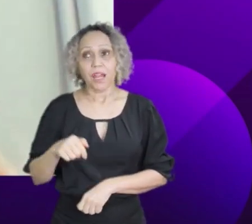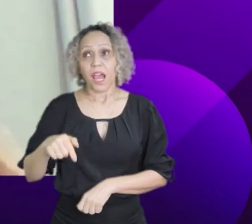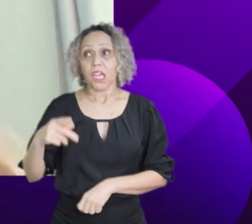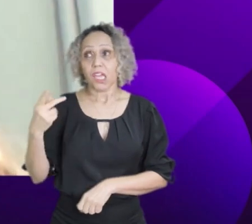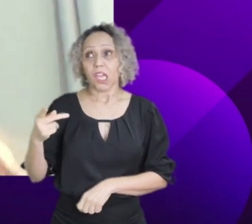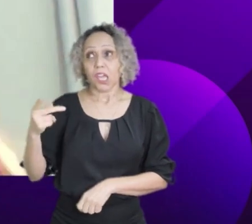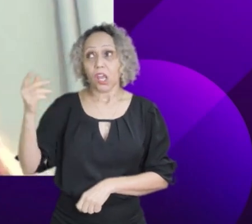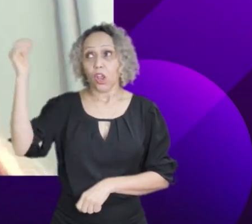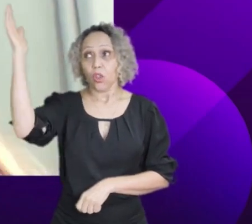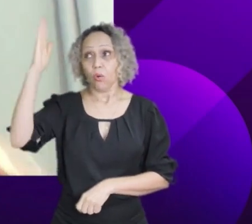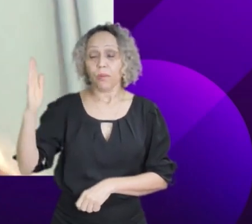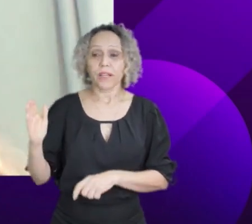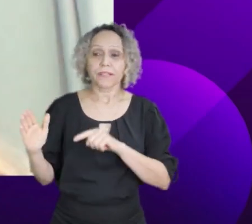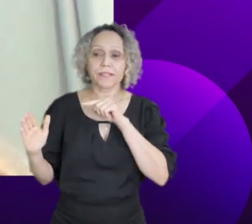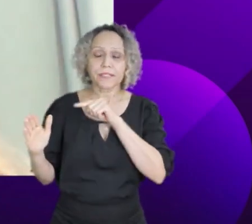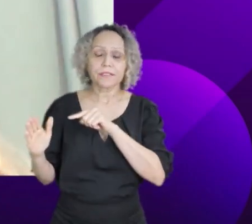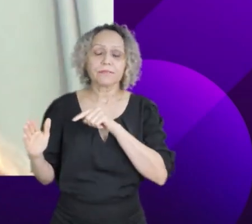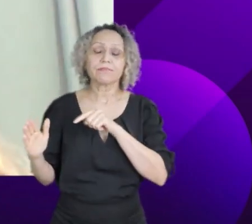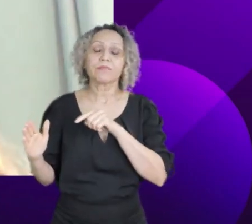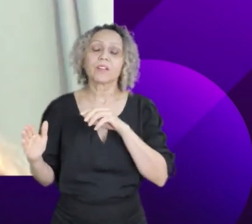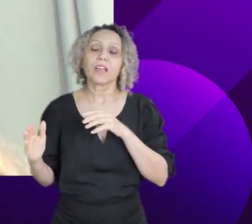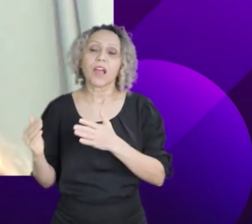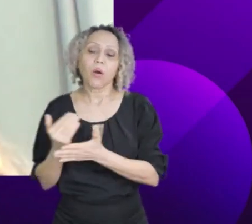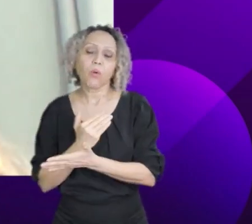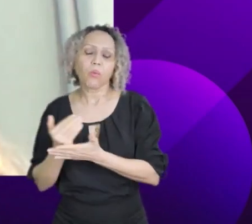depende principalmente